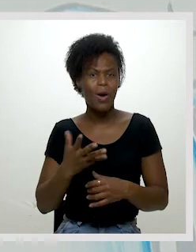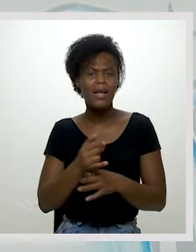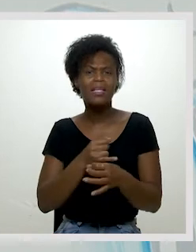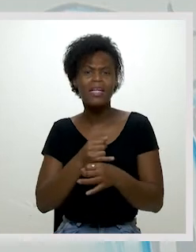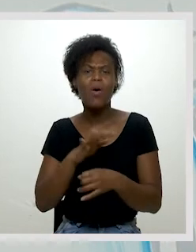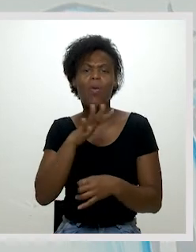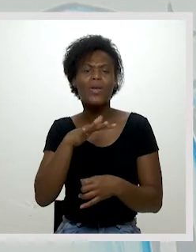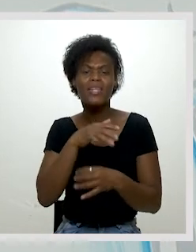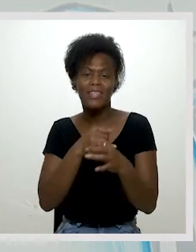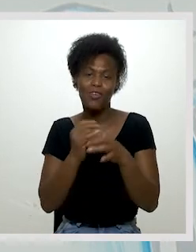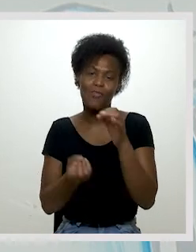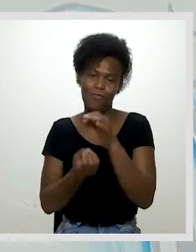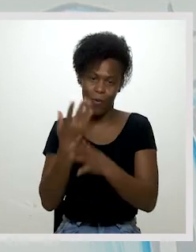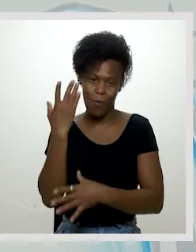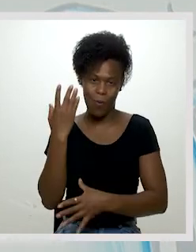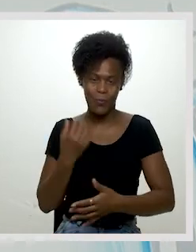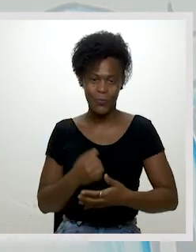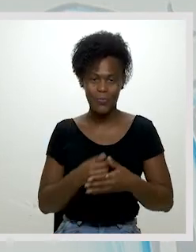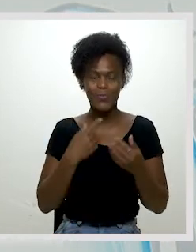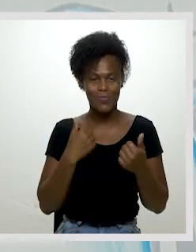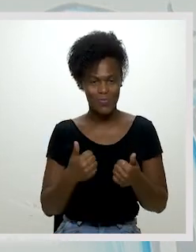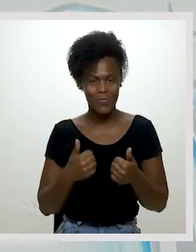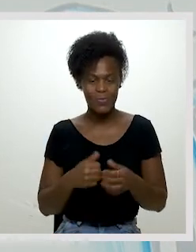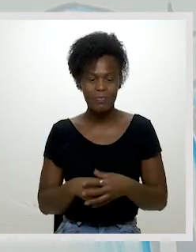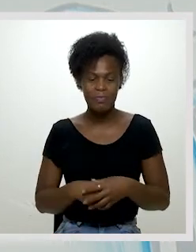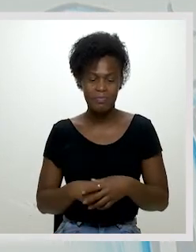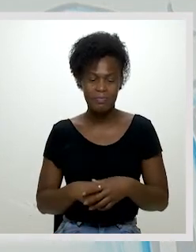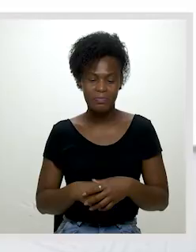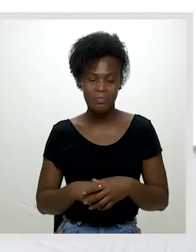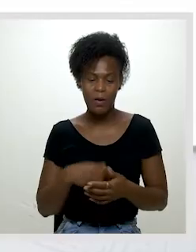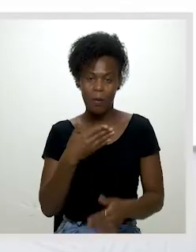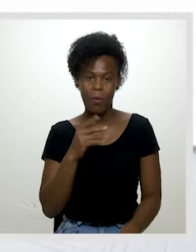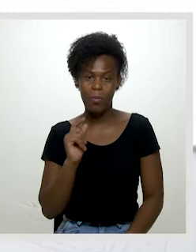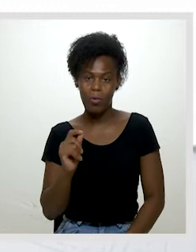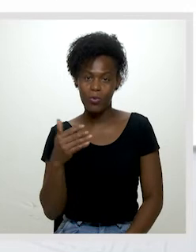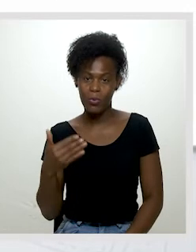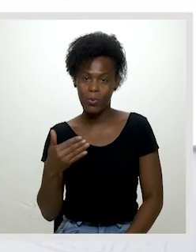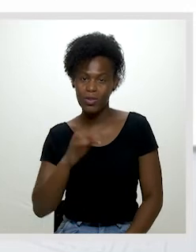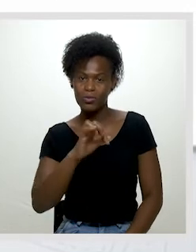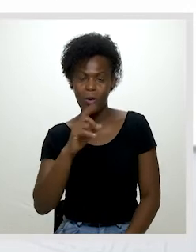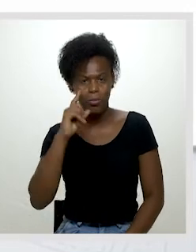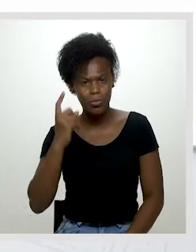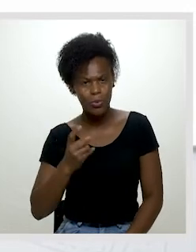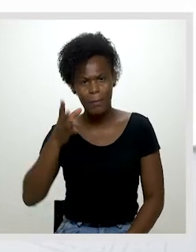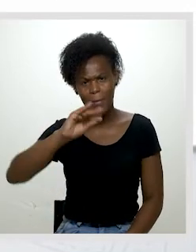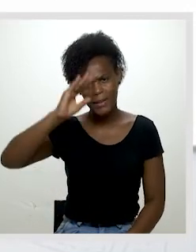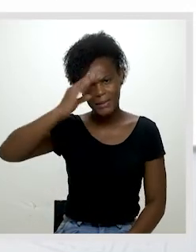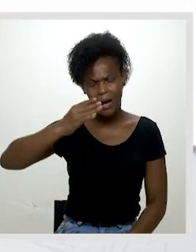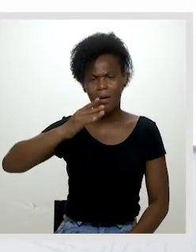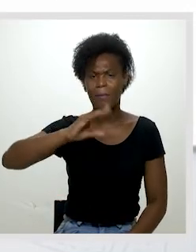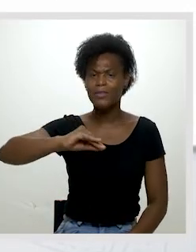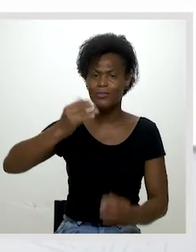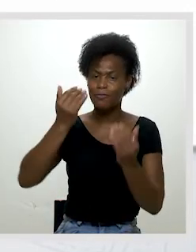vulcão ativo. Em qual ilha? Na Ilha do Fogo, exatamente. 1.1. Procura saber